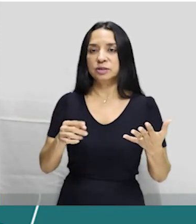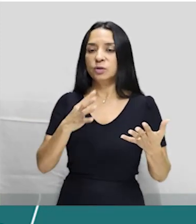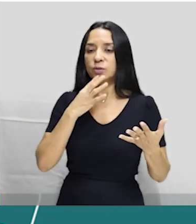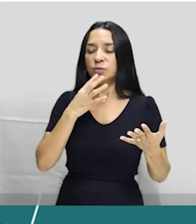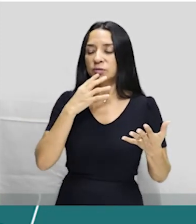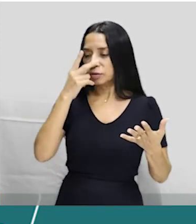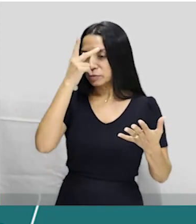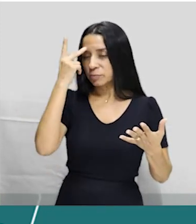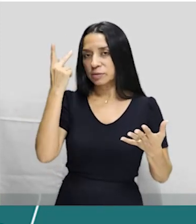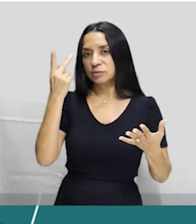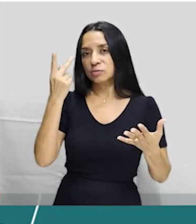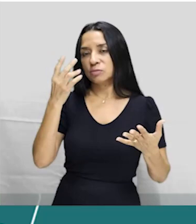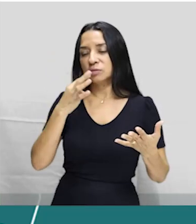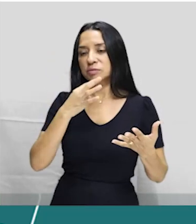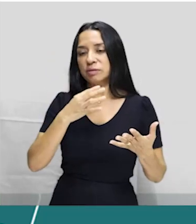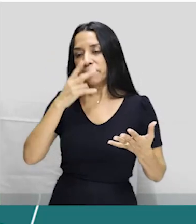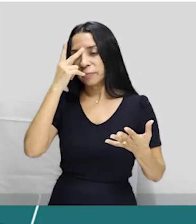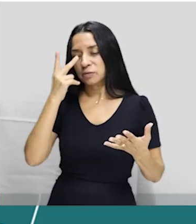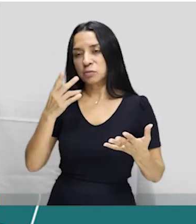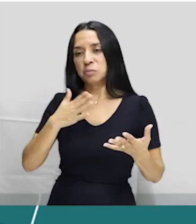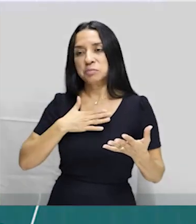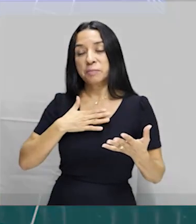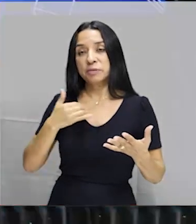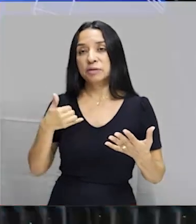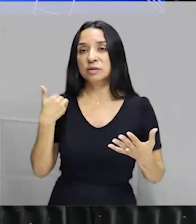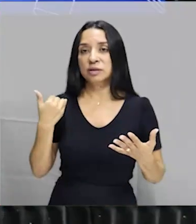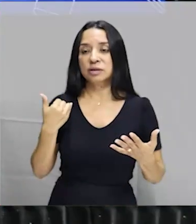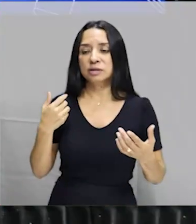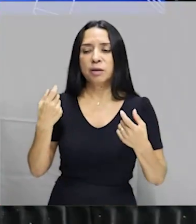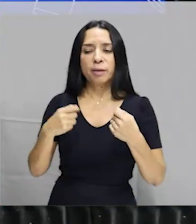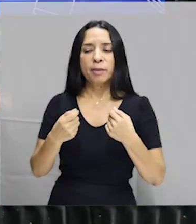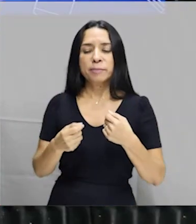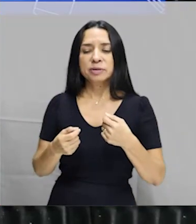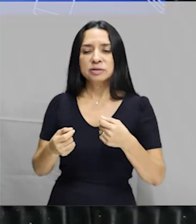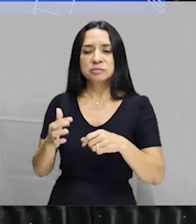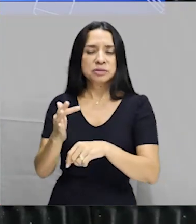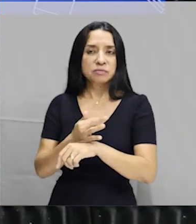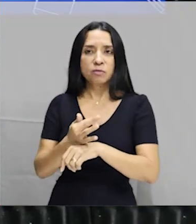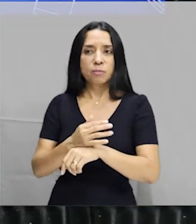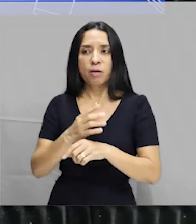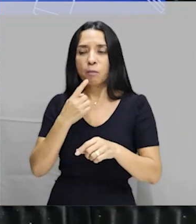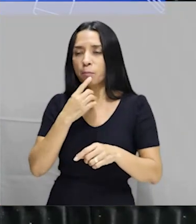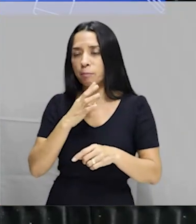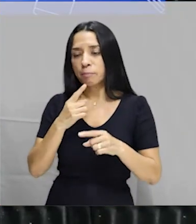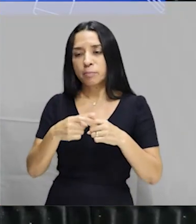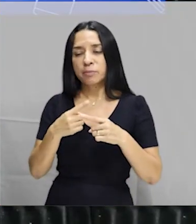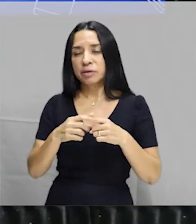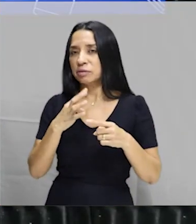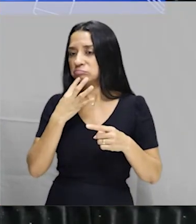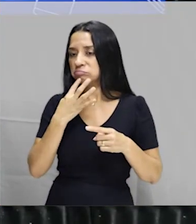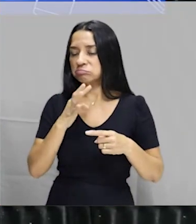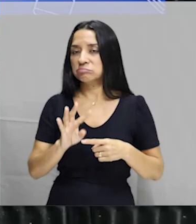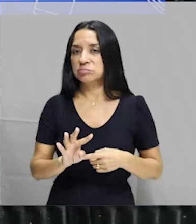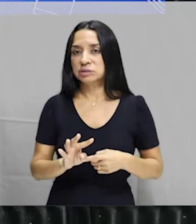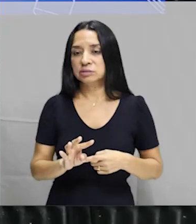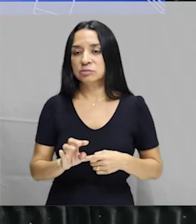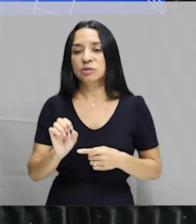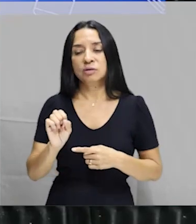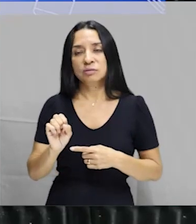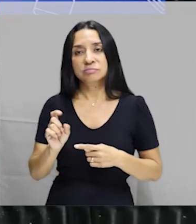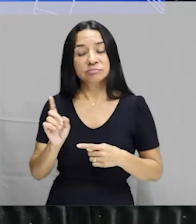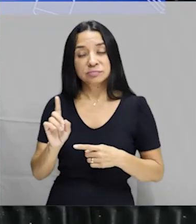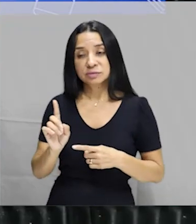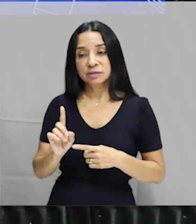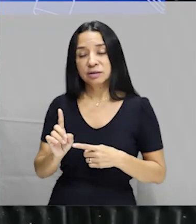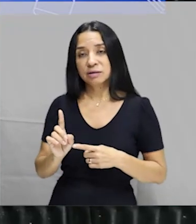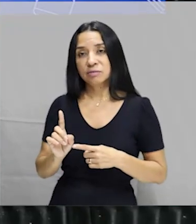umas pessoas, são pessoas da minha idade. Eu preciso ser formal porque eu não conheço? Não, eu vou ser informal de maneira